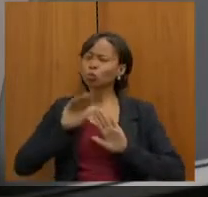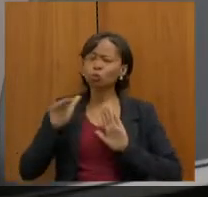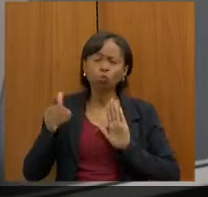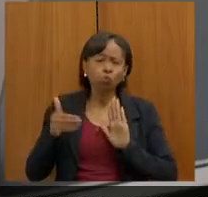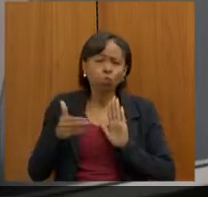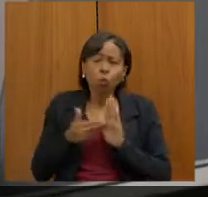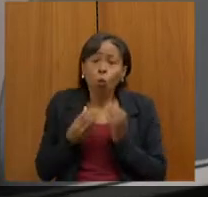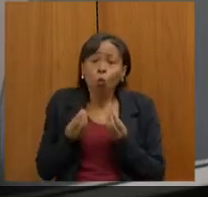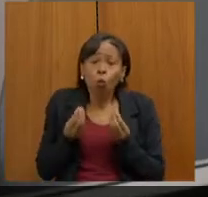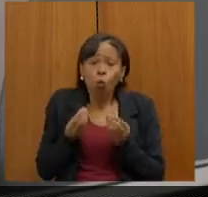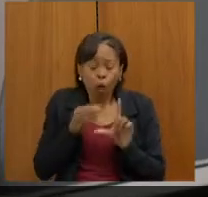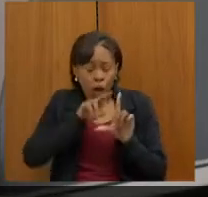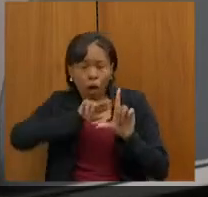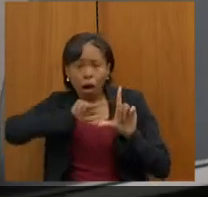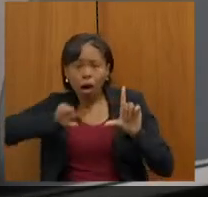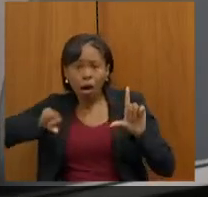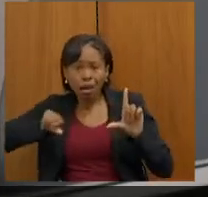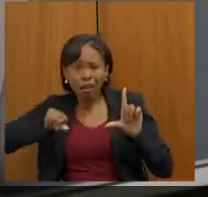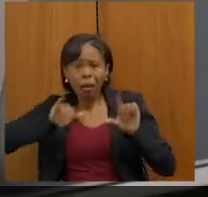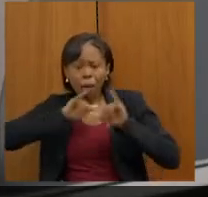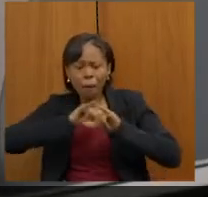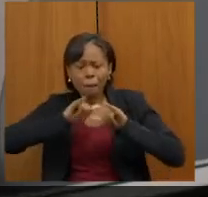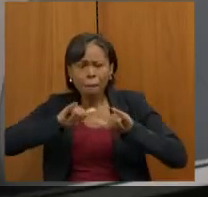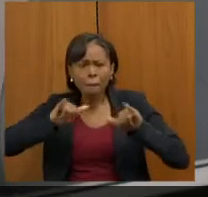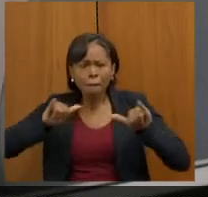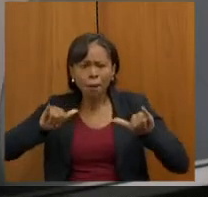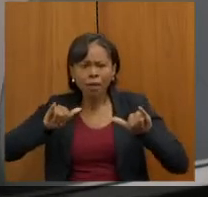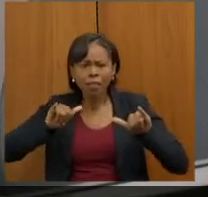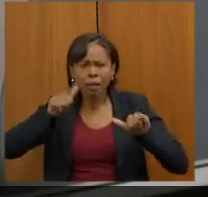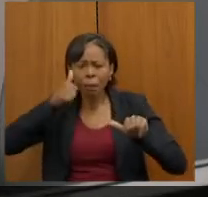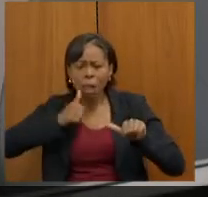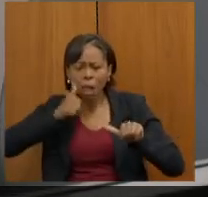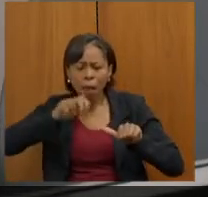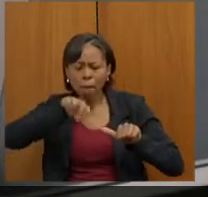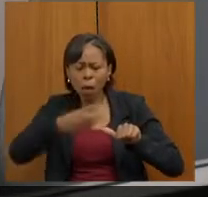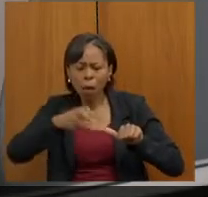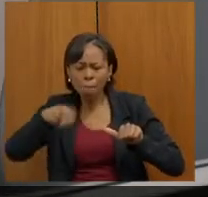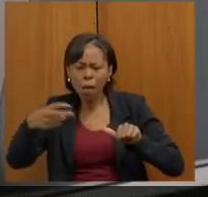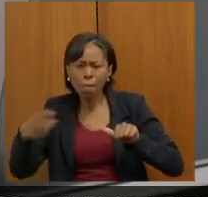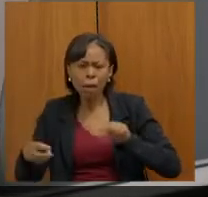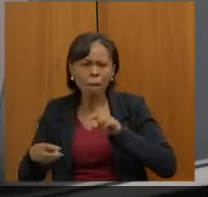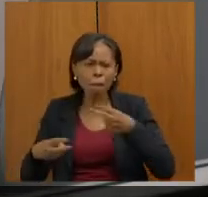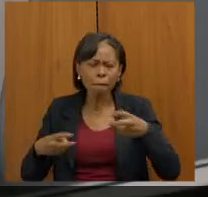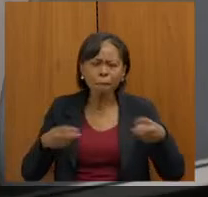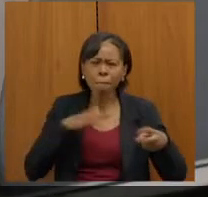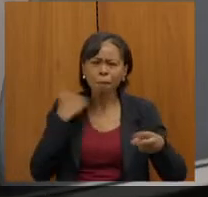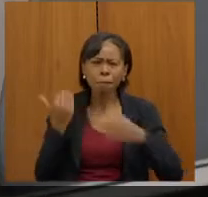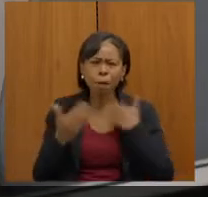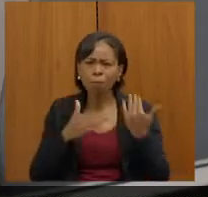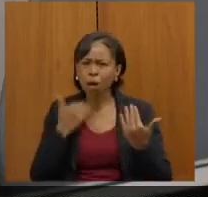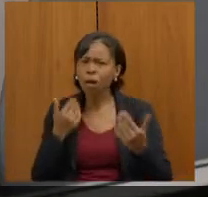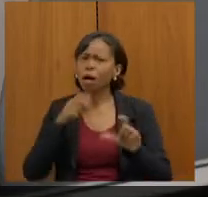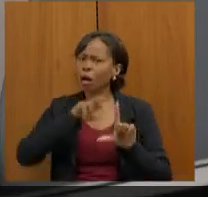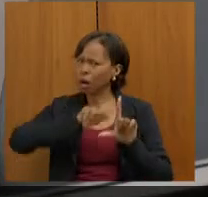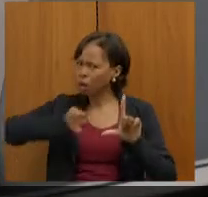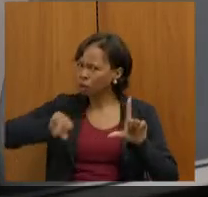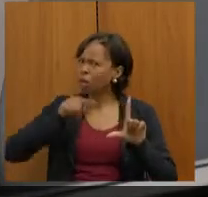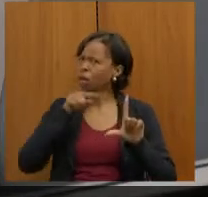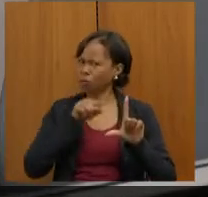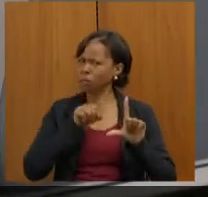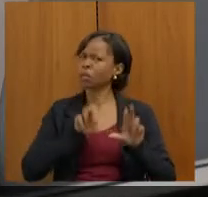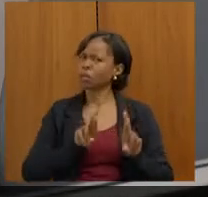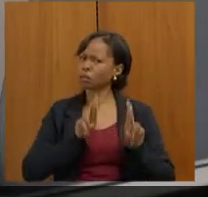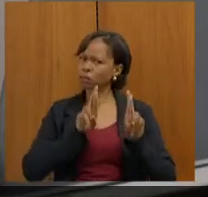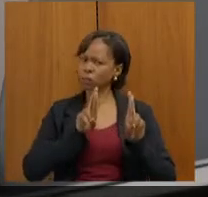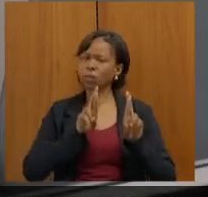noticia as mortes de mulheres também tem muita responsabilização nós precisamos que a mídia